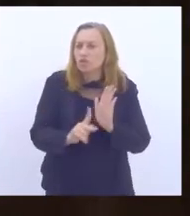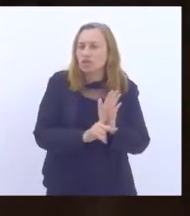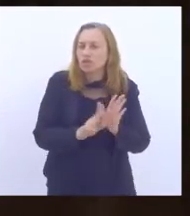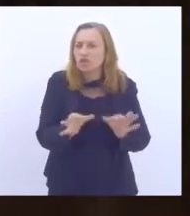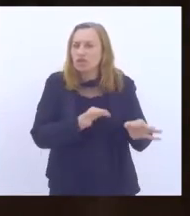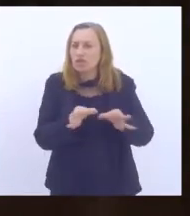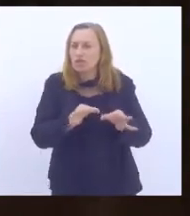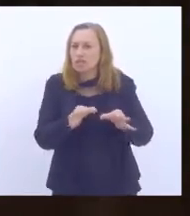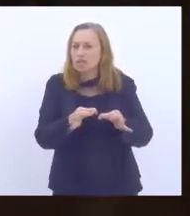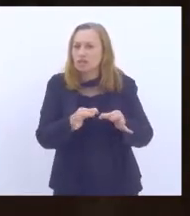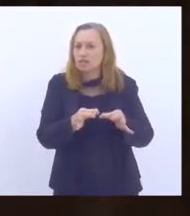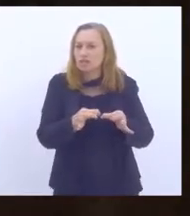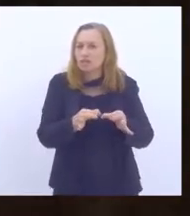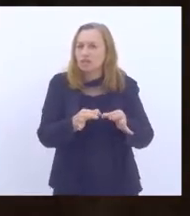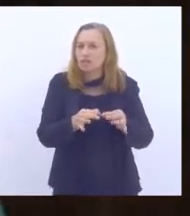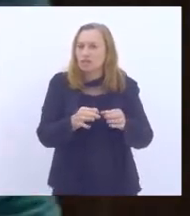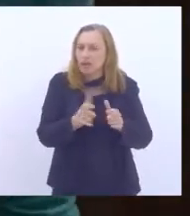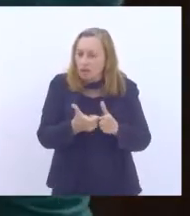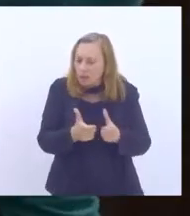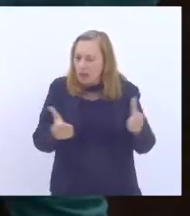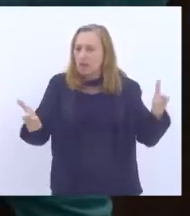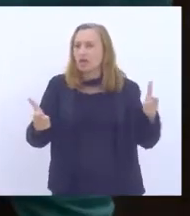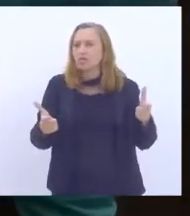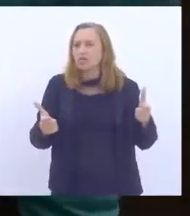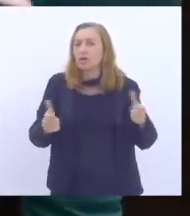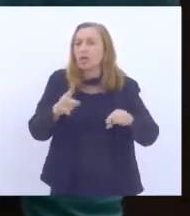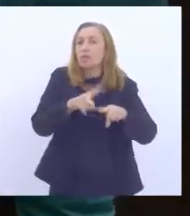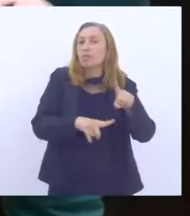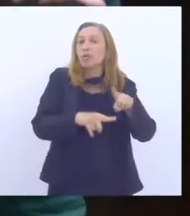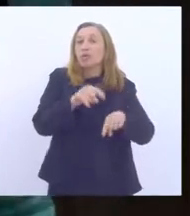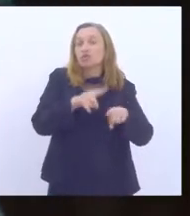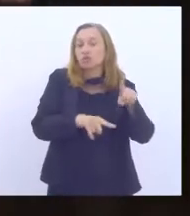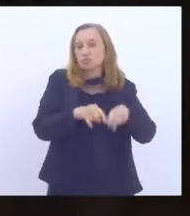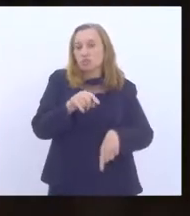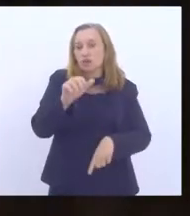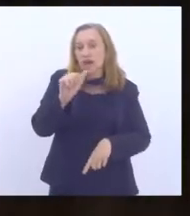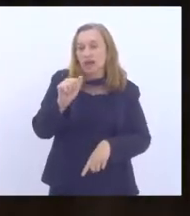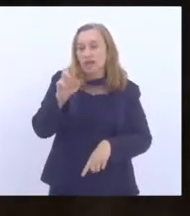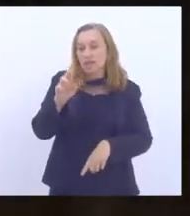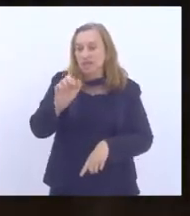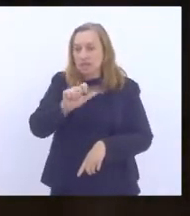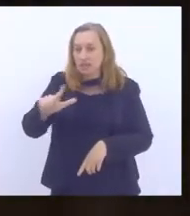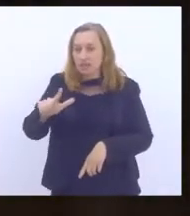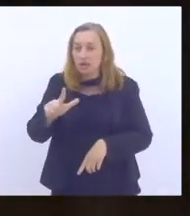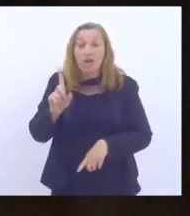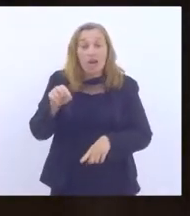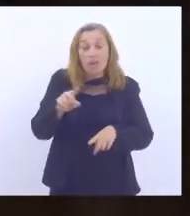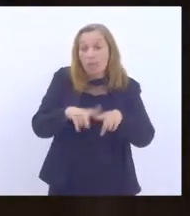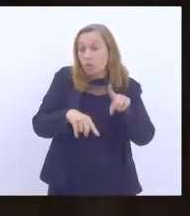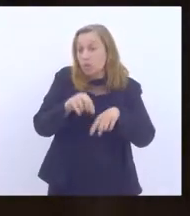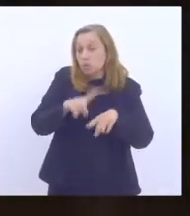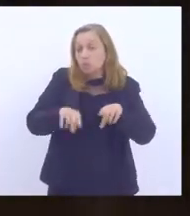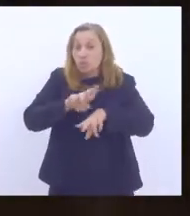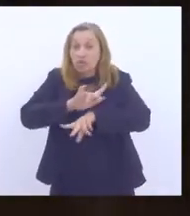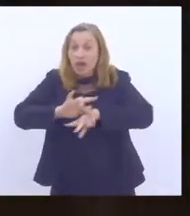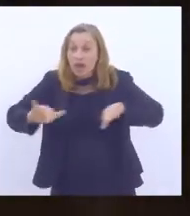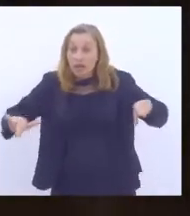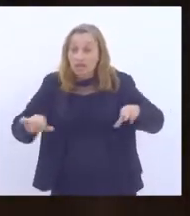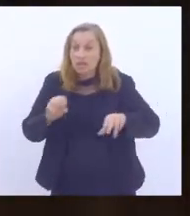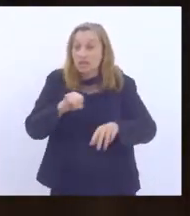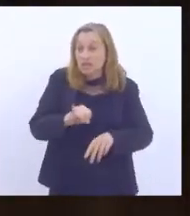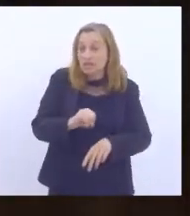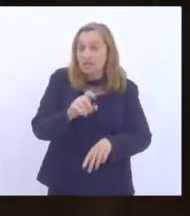mais não porque do queijo artesanal é de produtos A Fé Mais então se você artesanalmente faz